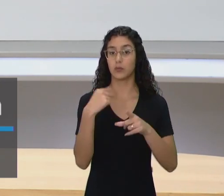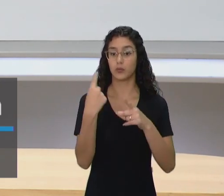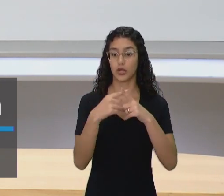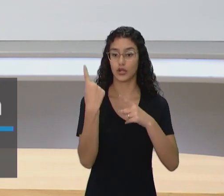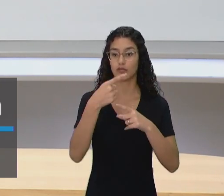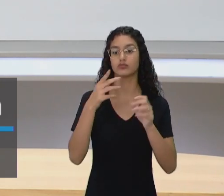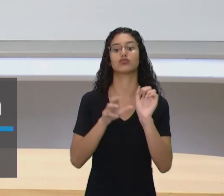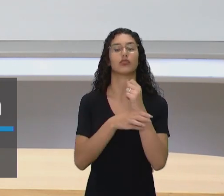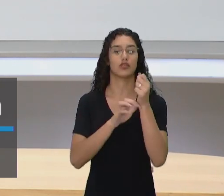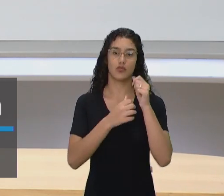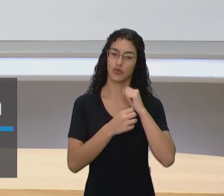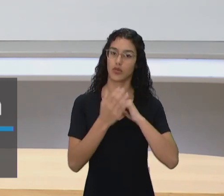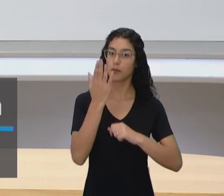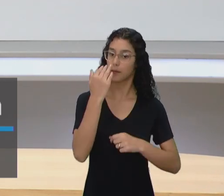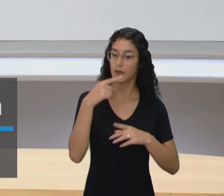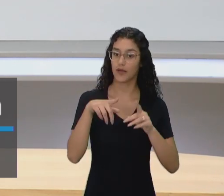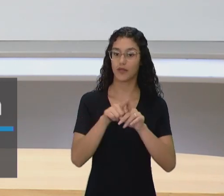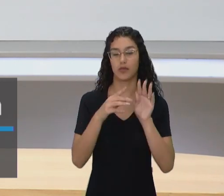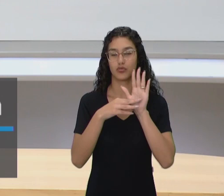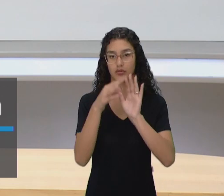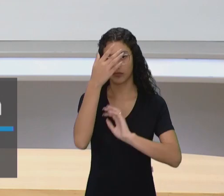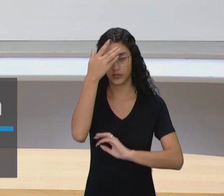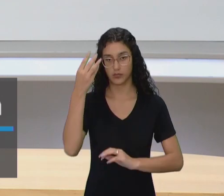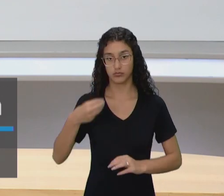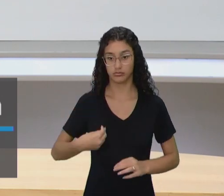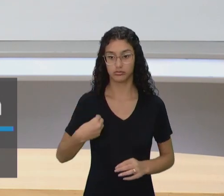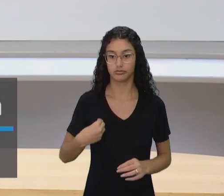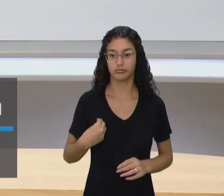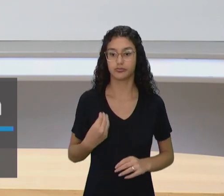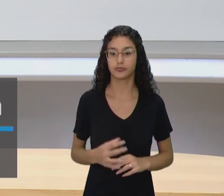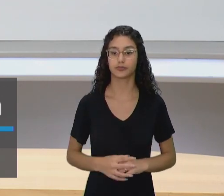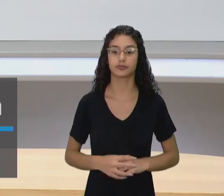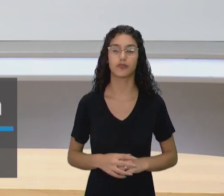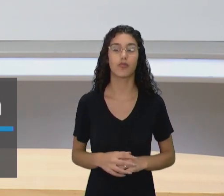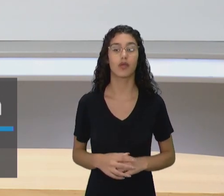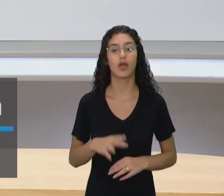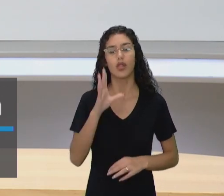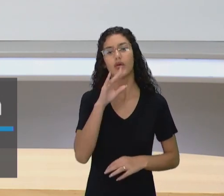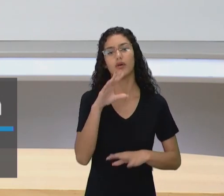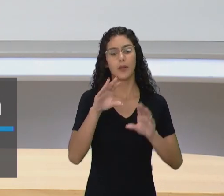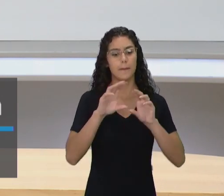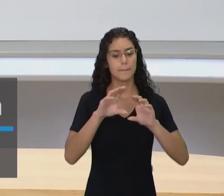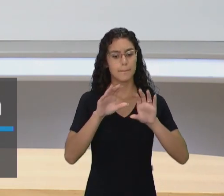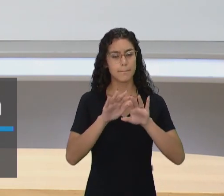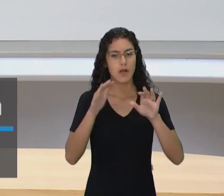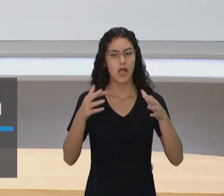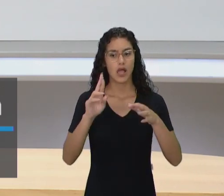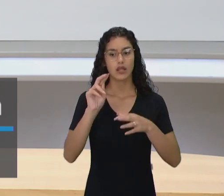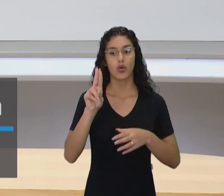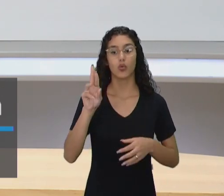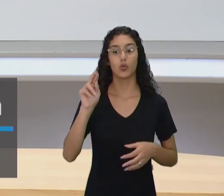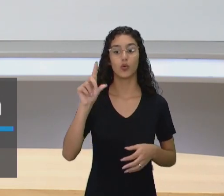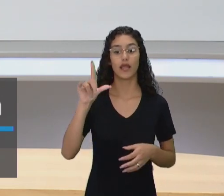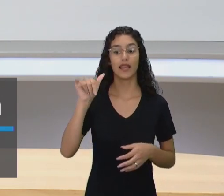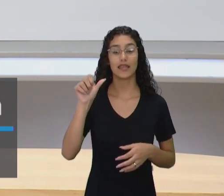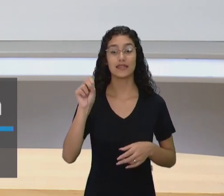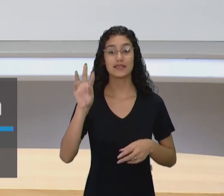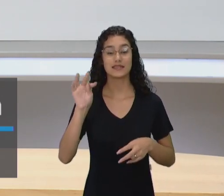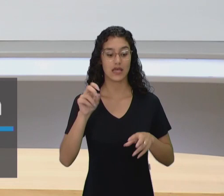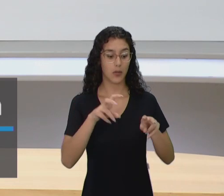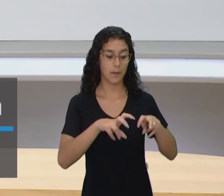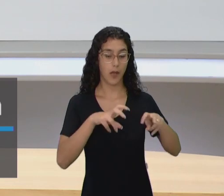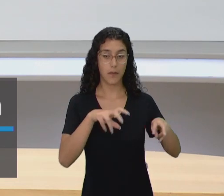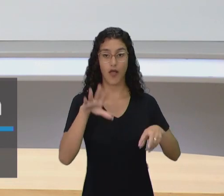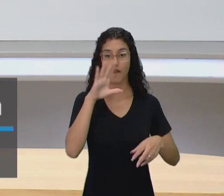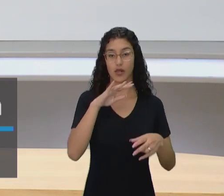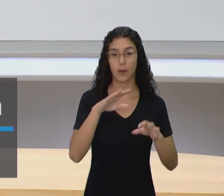de segurança alimentar e a vida das pessoas. Muito bem. E quando ele fala bancada ruralista, ele está falando daquela parte